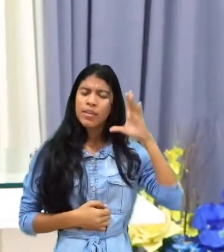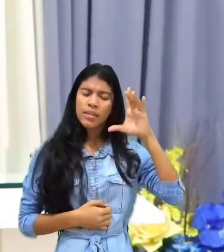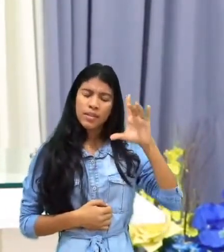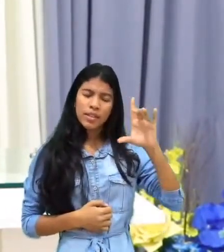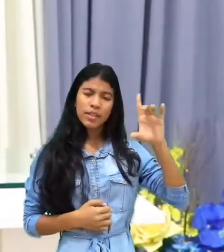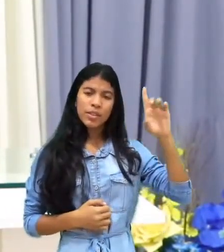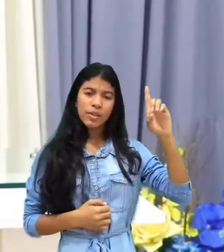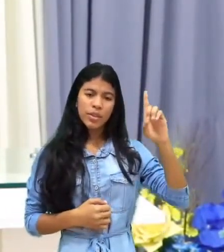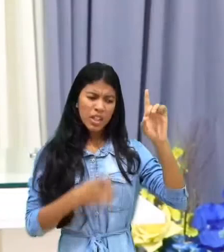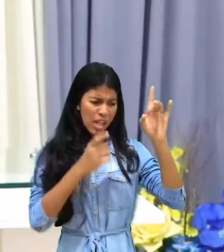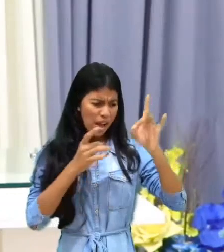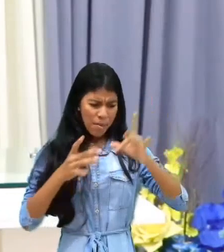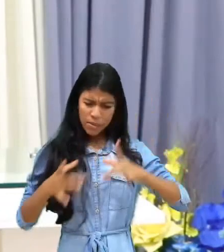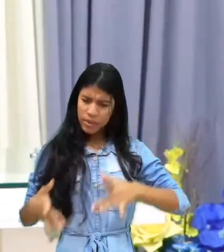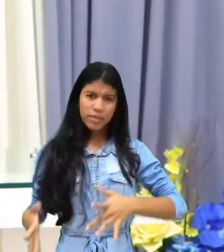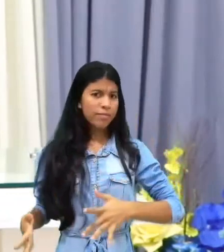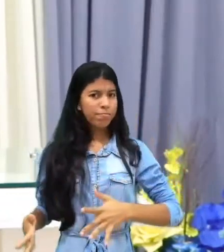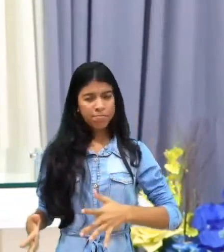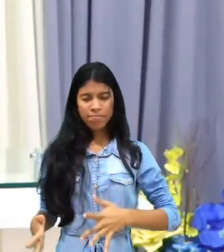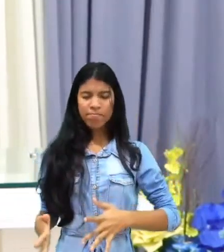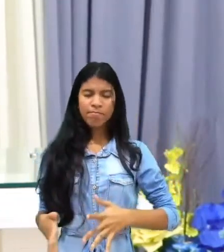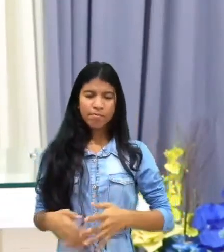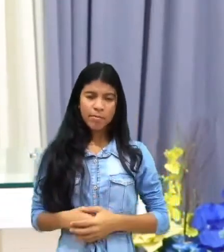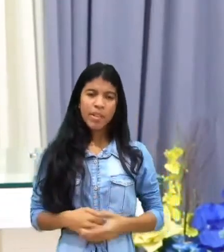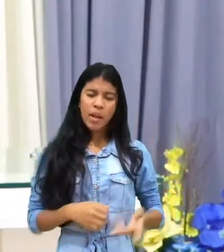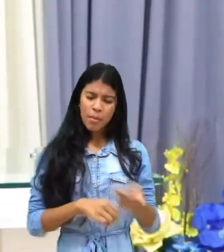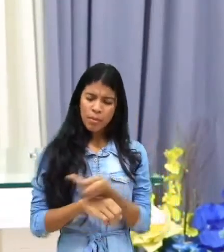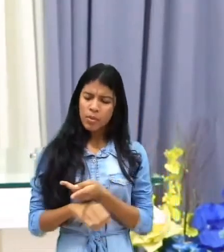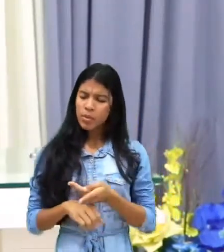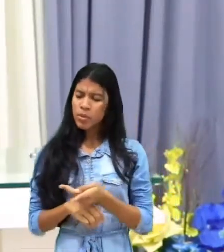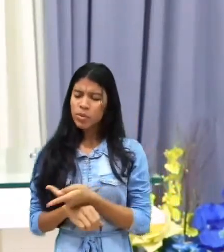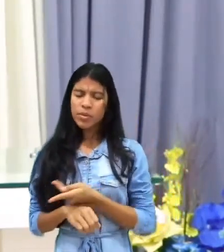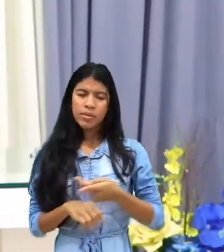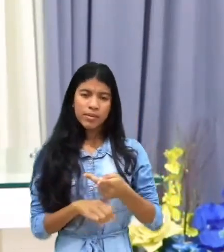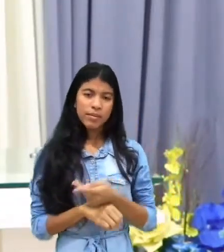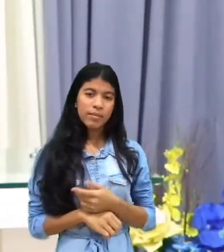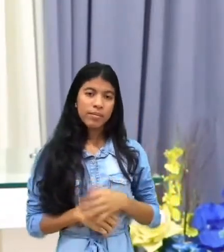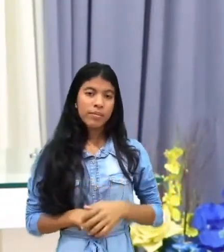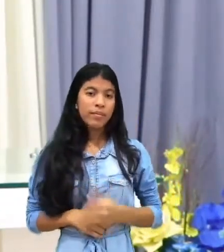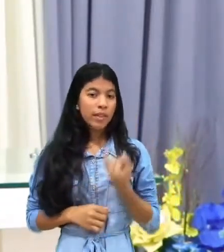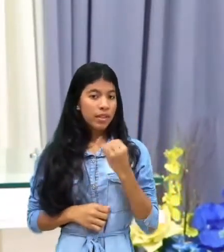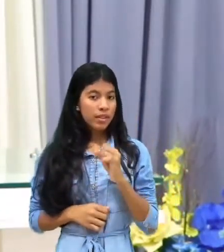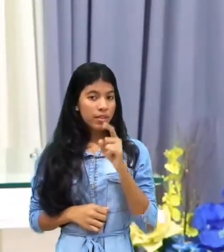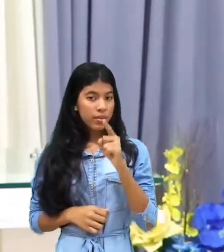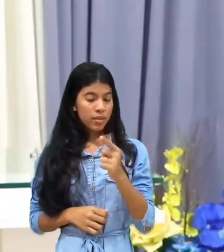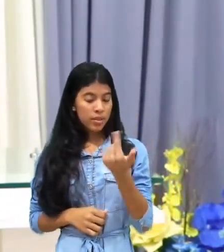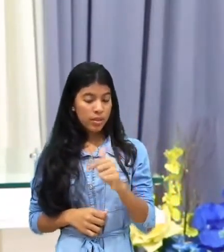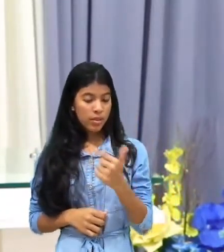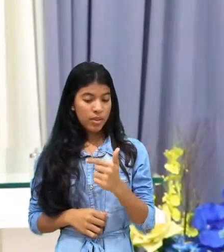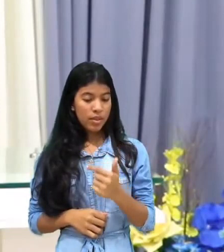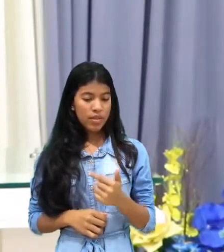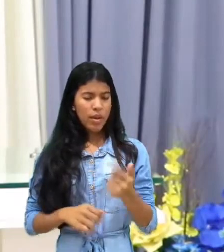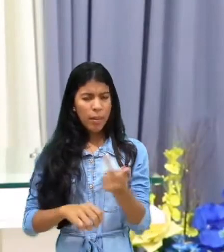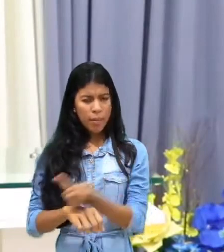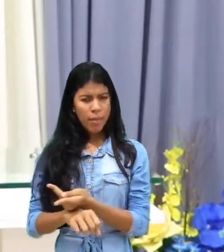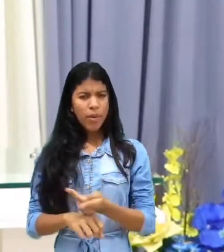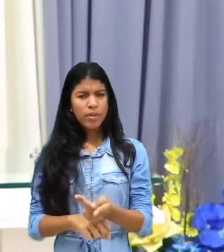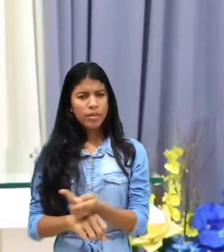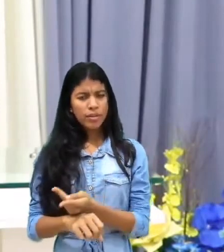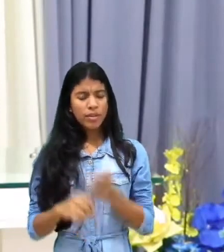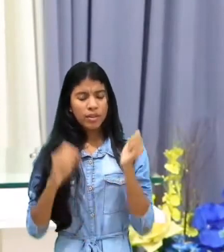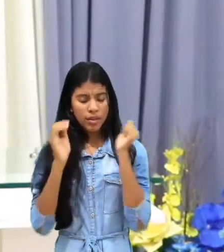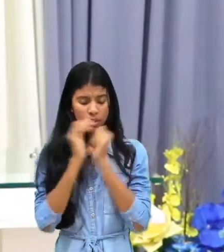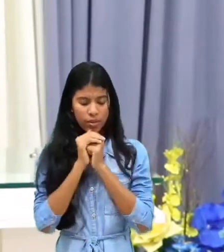queiramos abandoná-la, não vamos sair dela. Busque. E se você ainda não teve isso, então procure. Ore